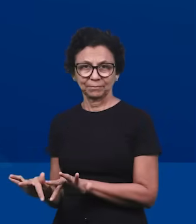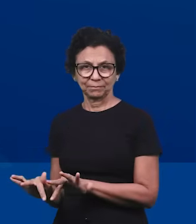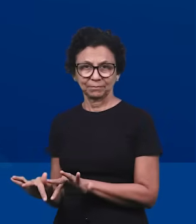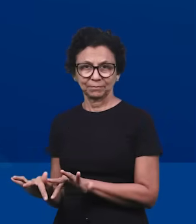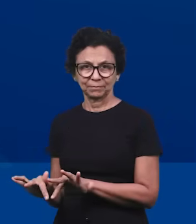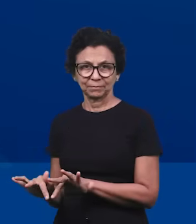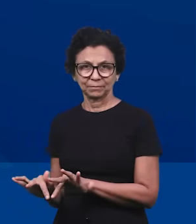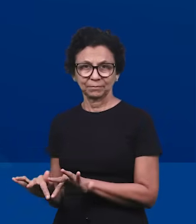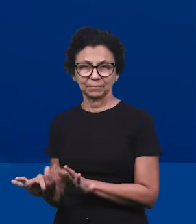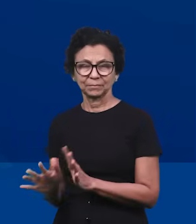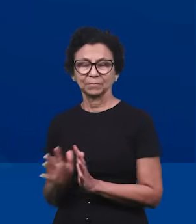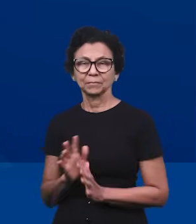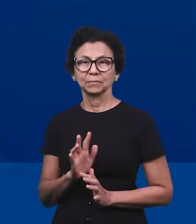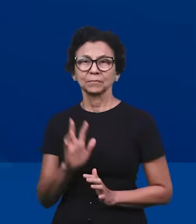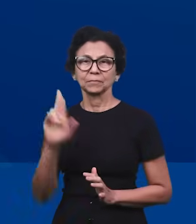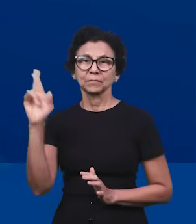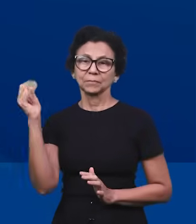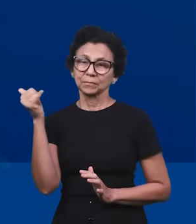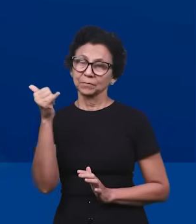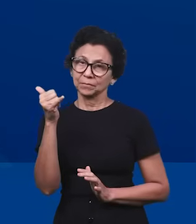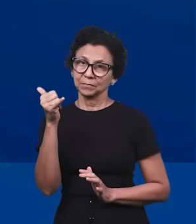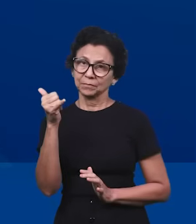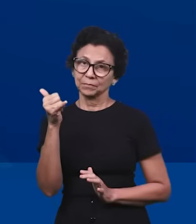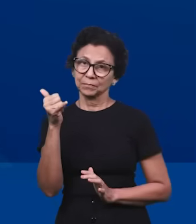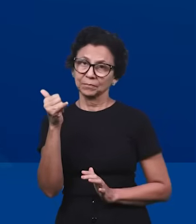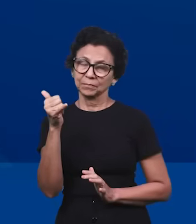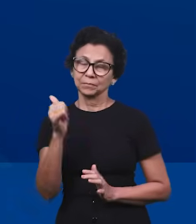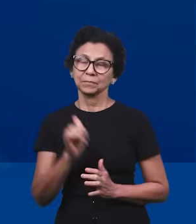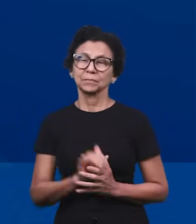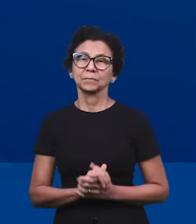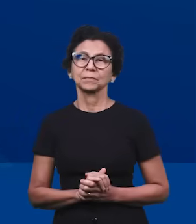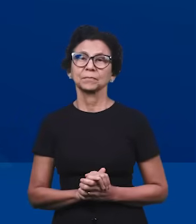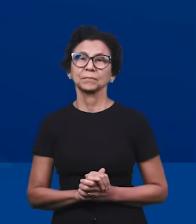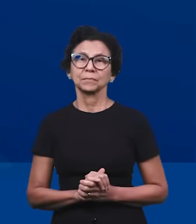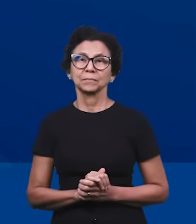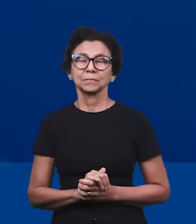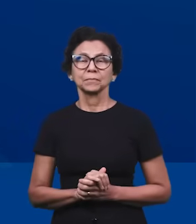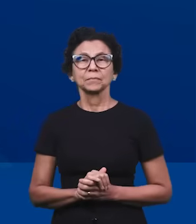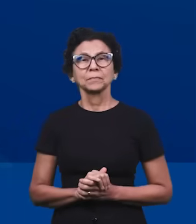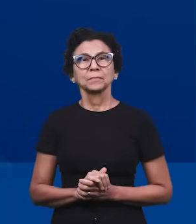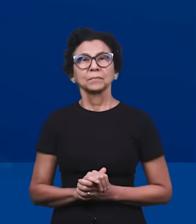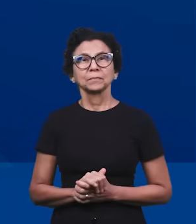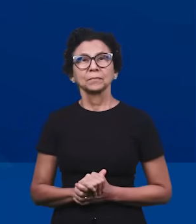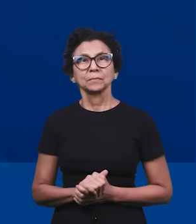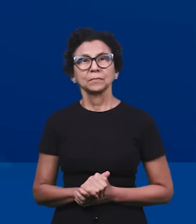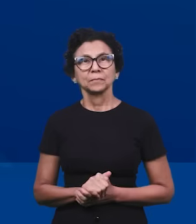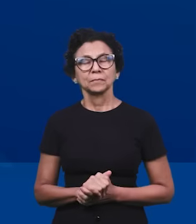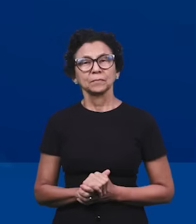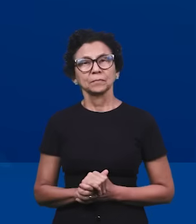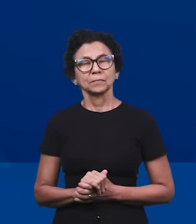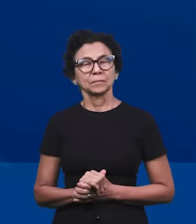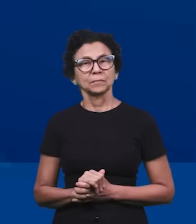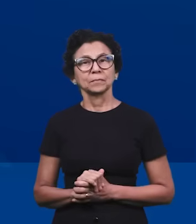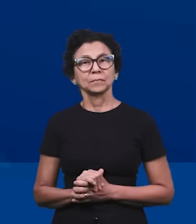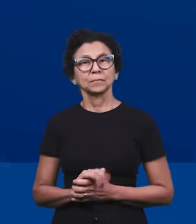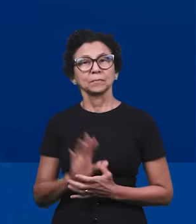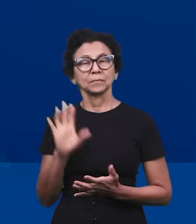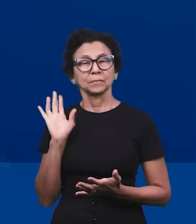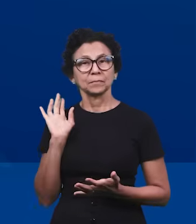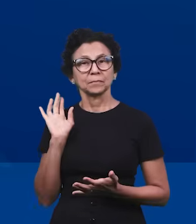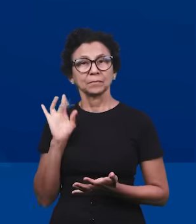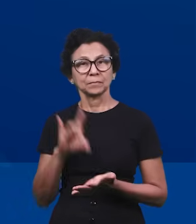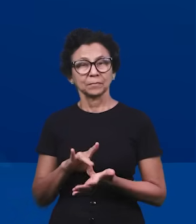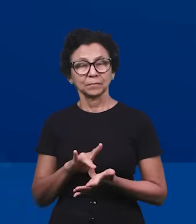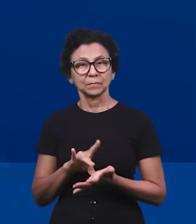fim, diz o Senhor, que é, e que era, e que há de vir,